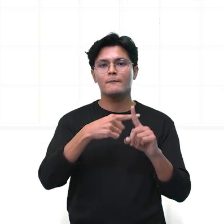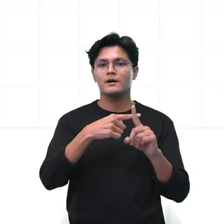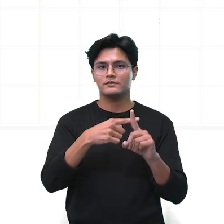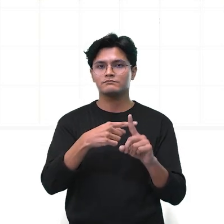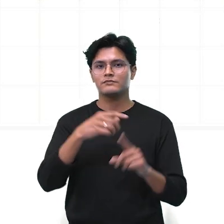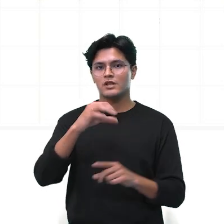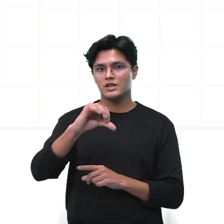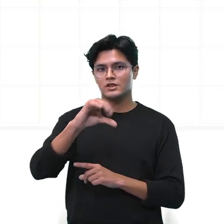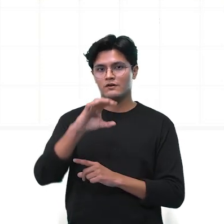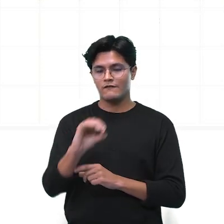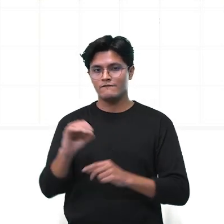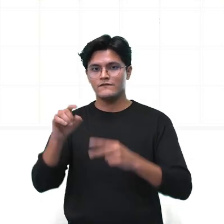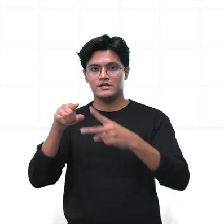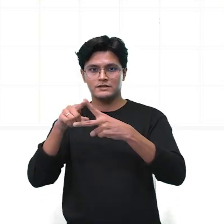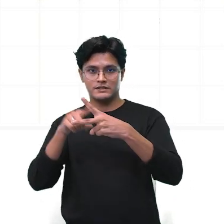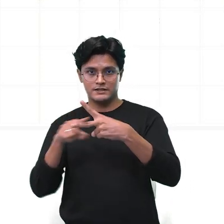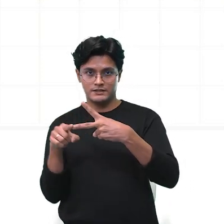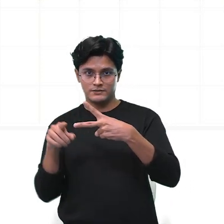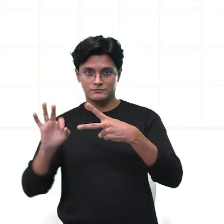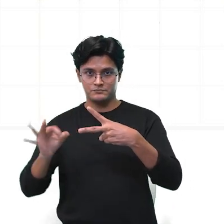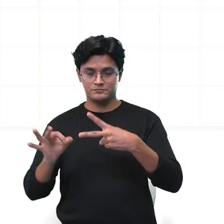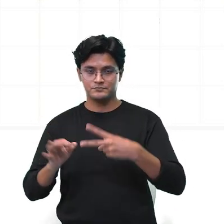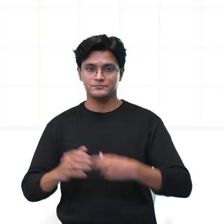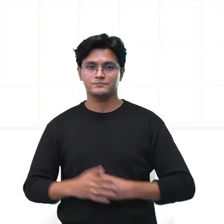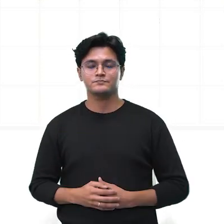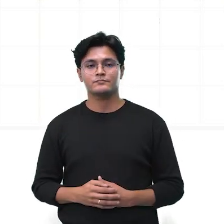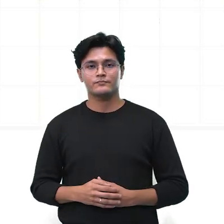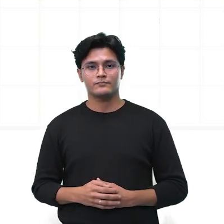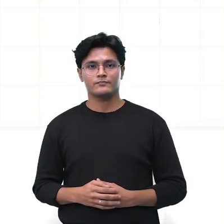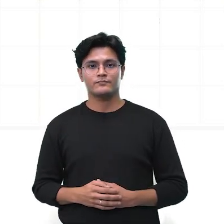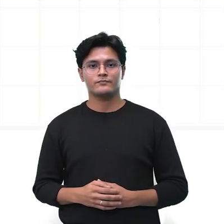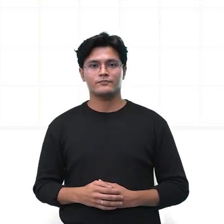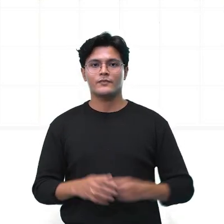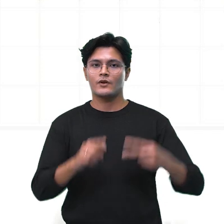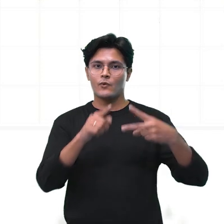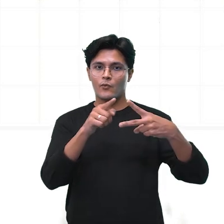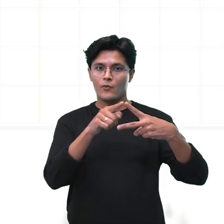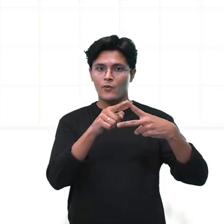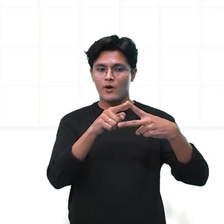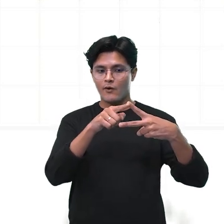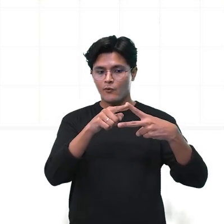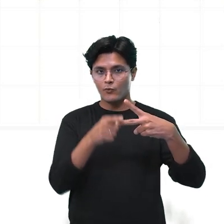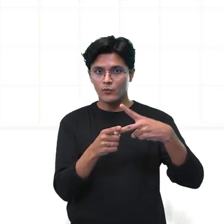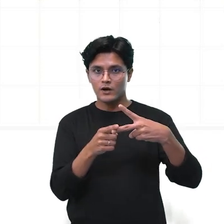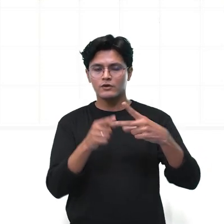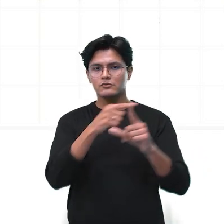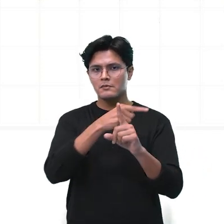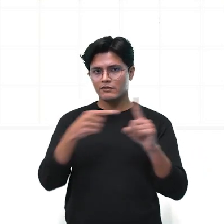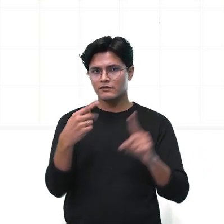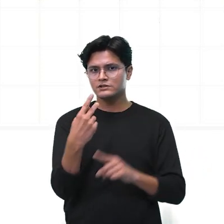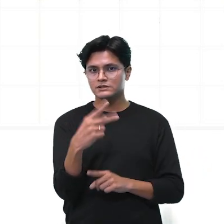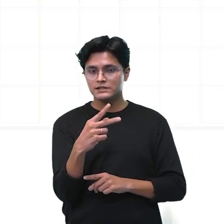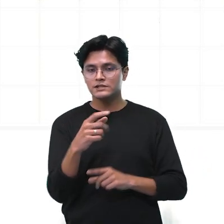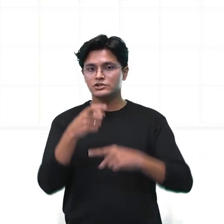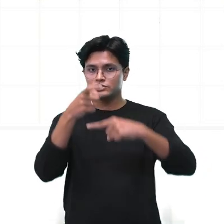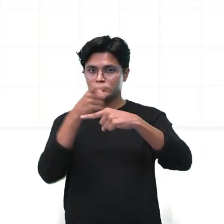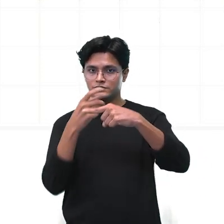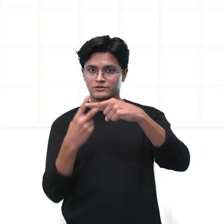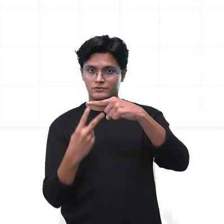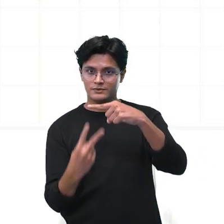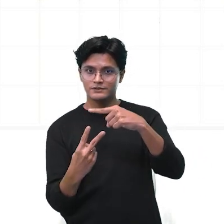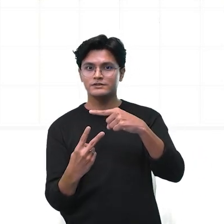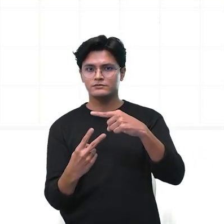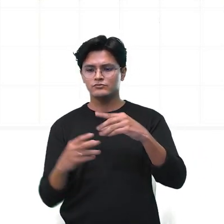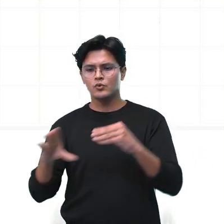o complemento da metade do ângulo. Metade do ângulo é x sobre 2 e o complemento será